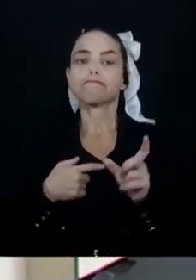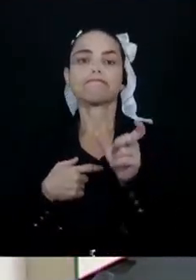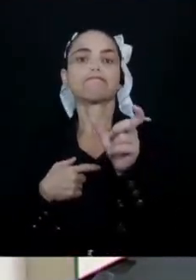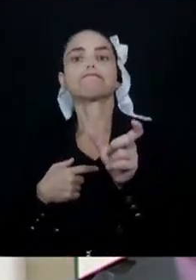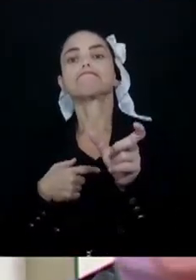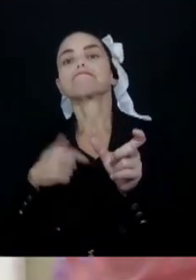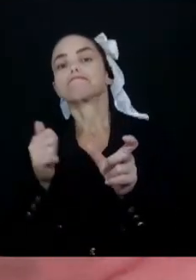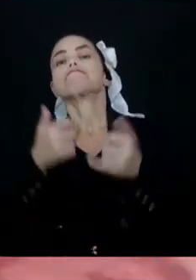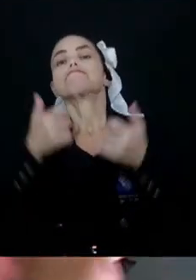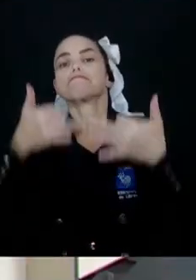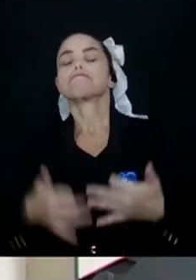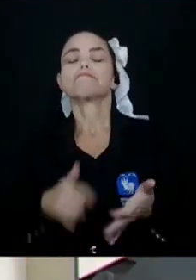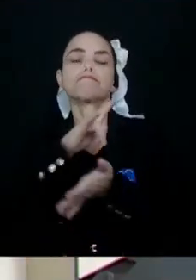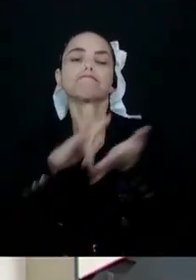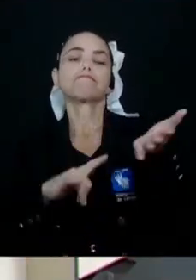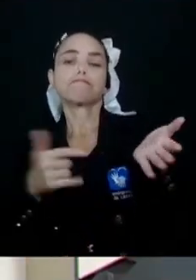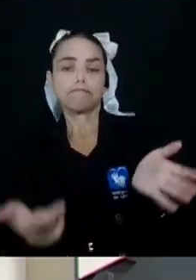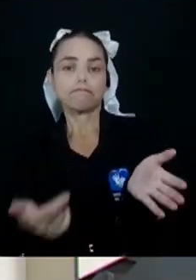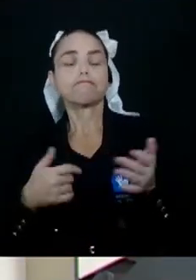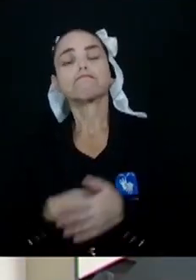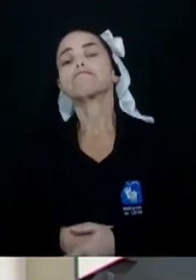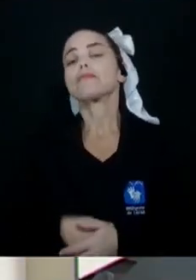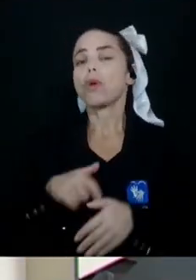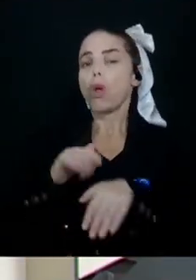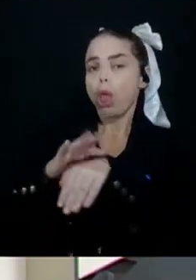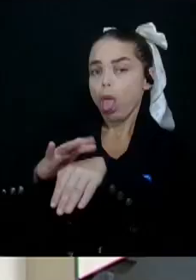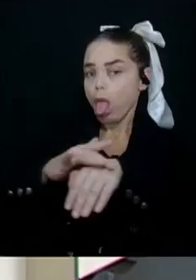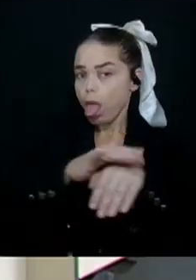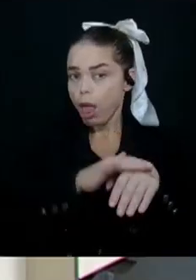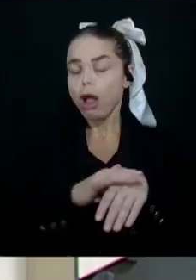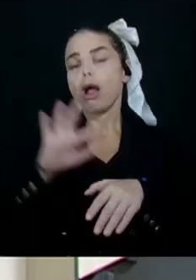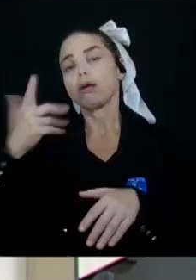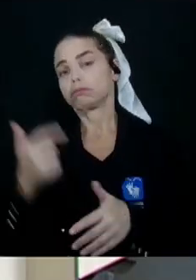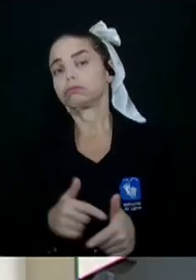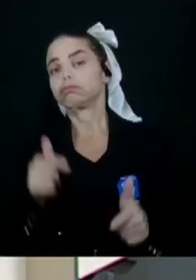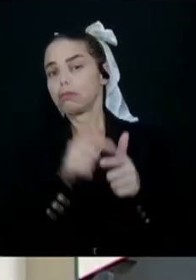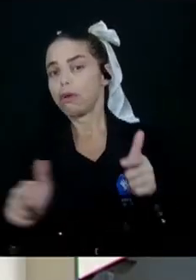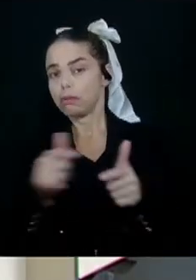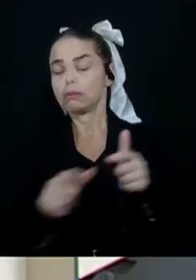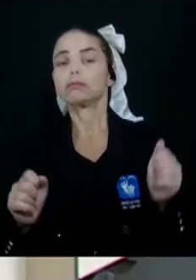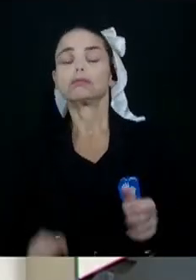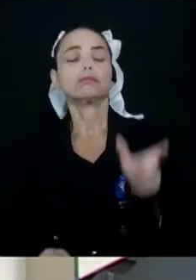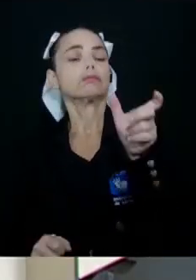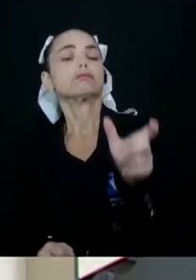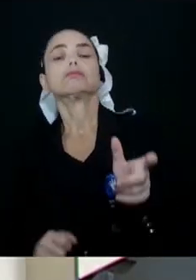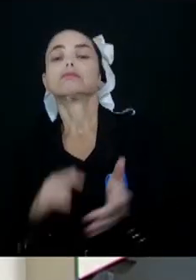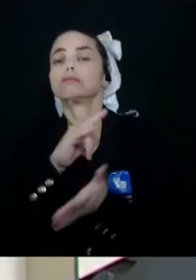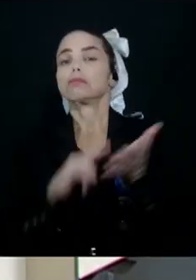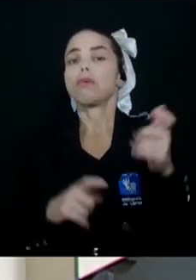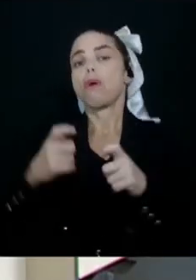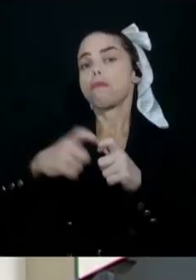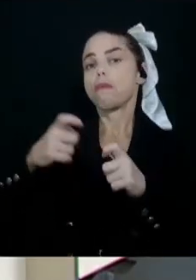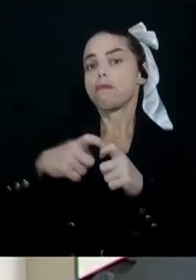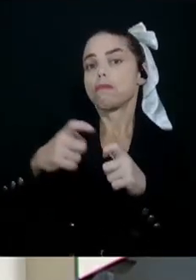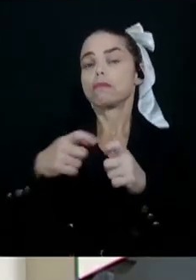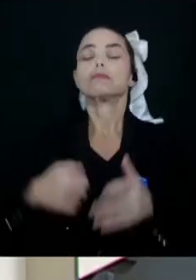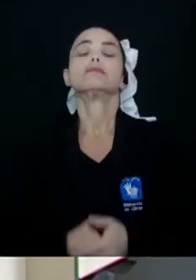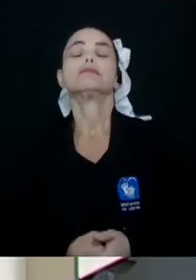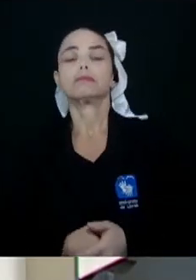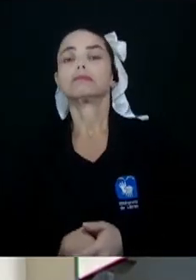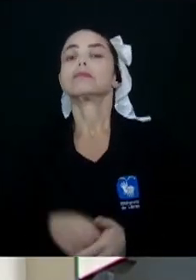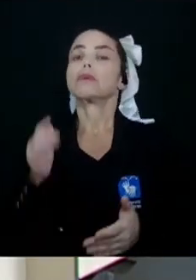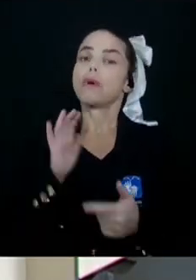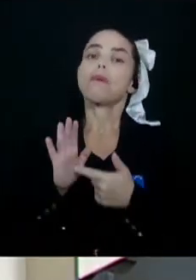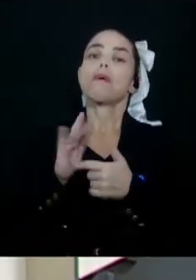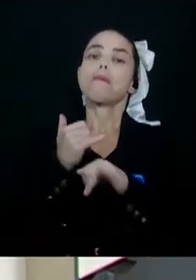depois. Às vezes a pessoa fica doente, acontece alguma coisa, ela pode apresentar um atestado médico e isso vai ser passado para análise do